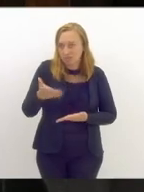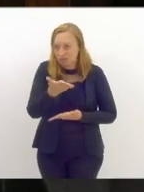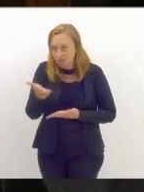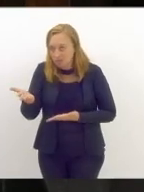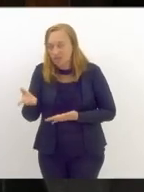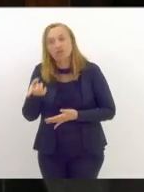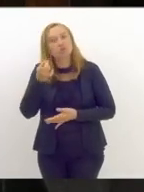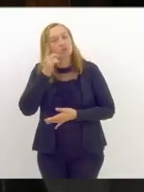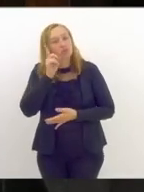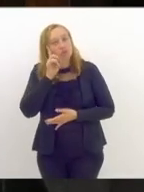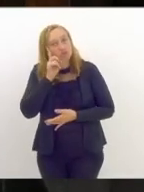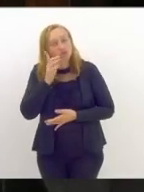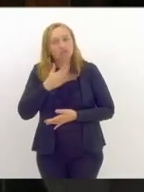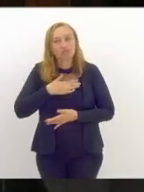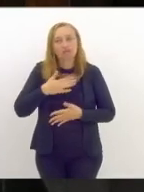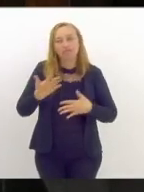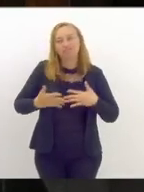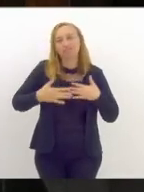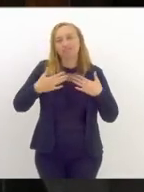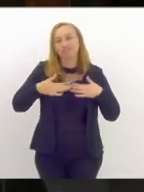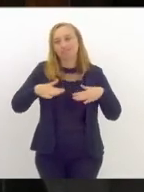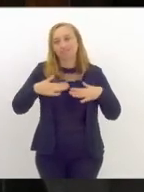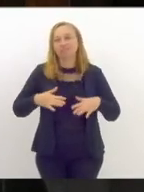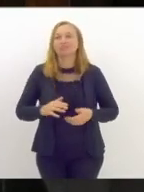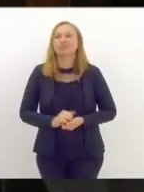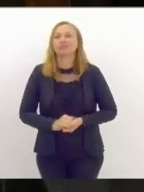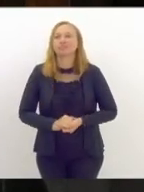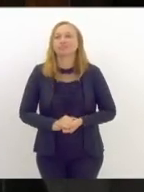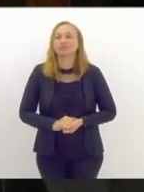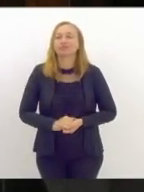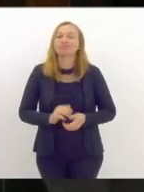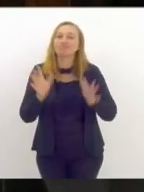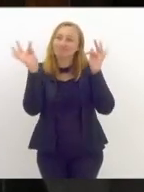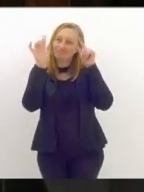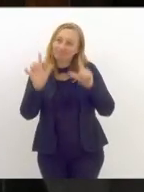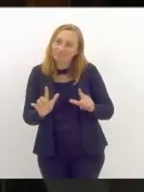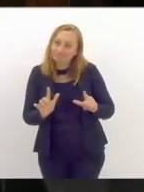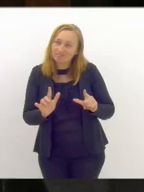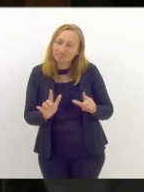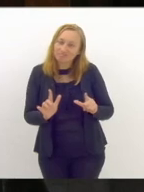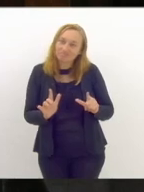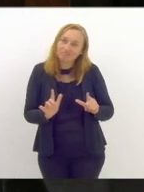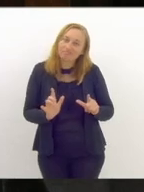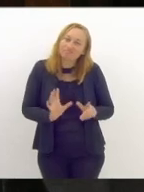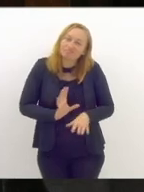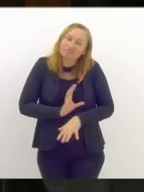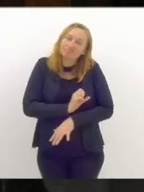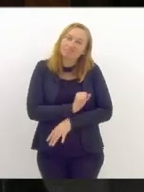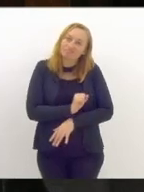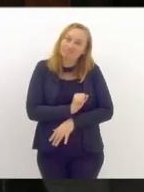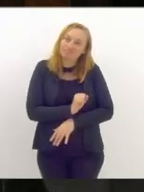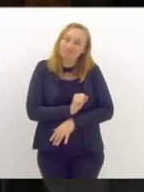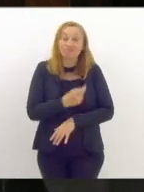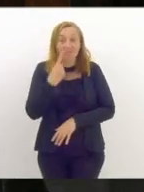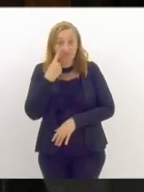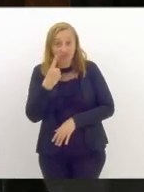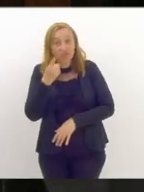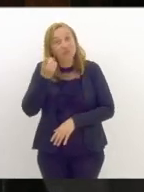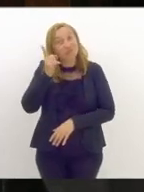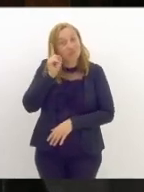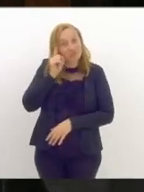cada dia meu mais leve, minha vida mais leve, mais feliz e com muito, muito, mas muito amor, e é isso que eu vejo no dia a